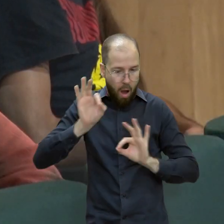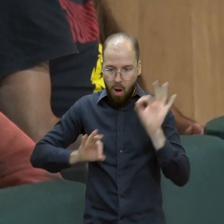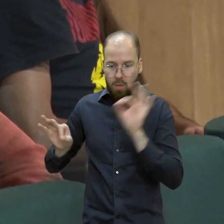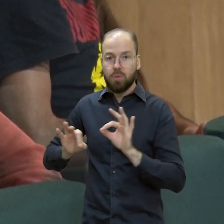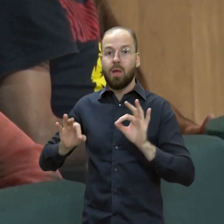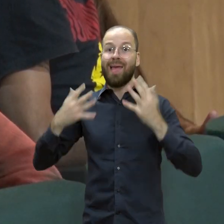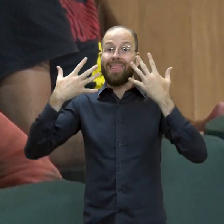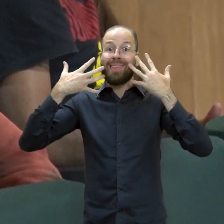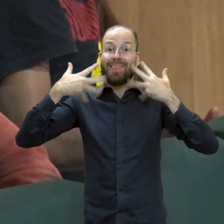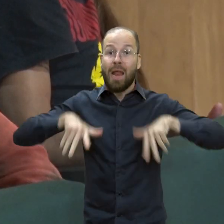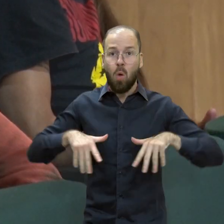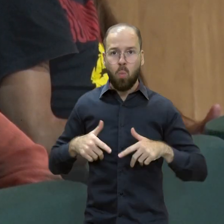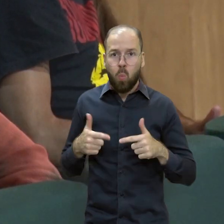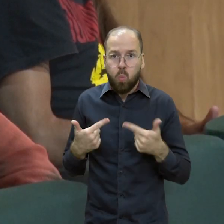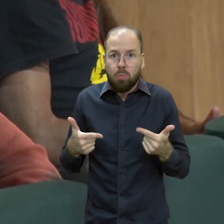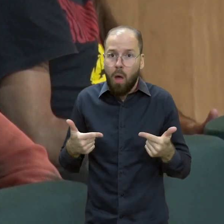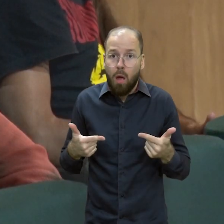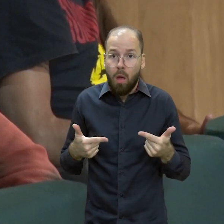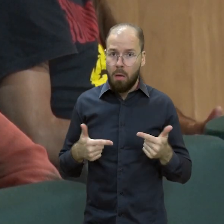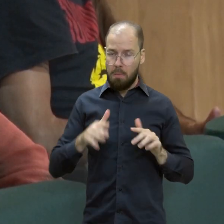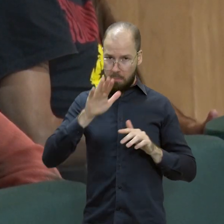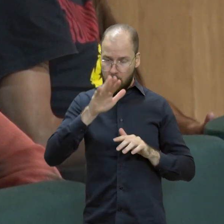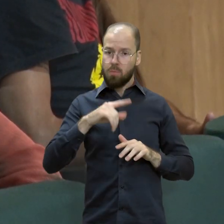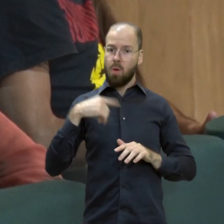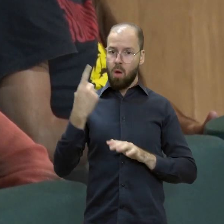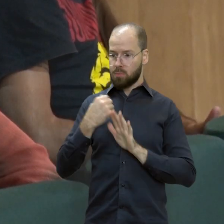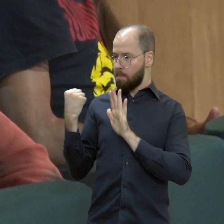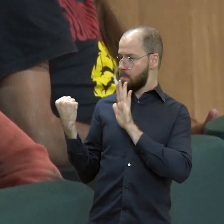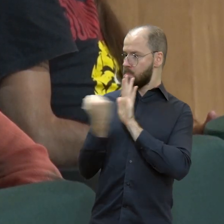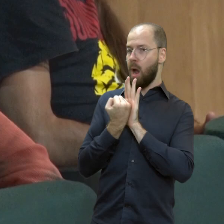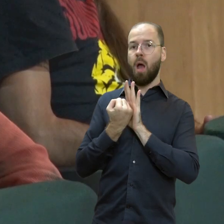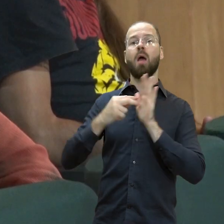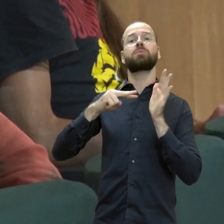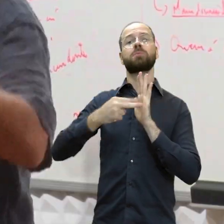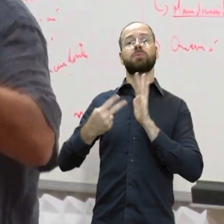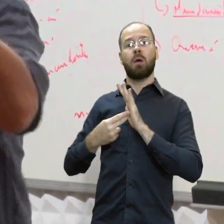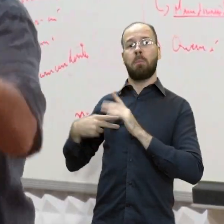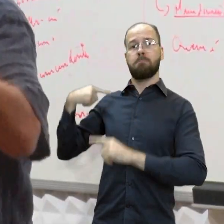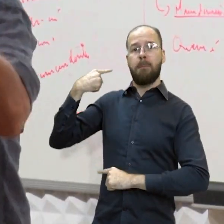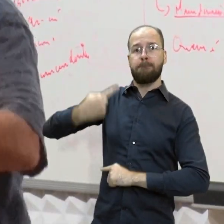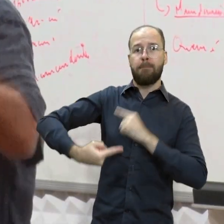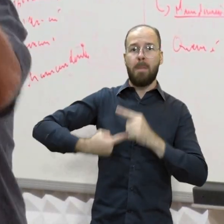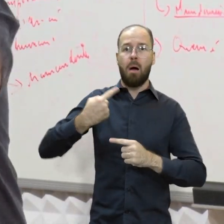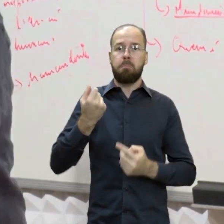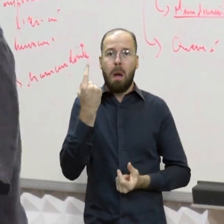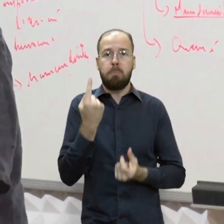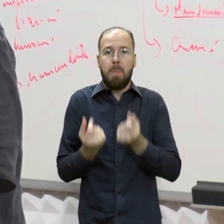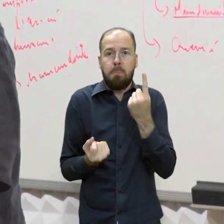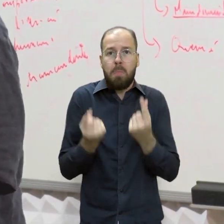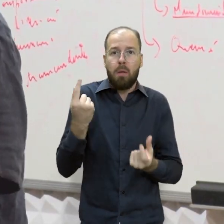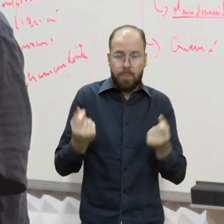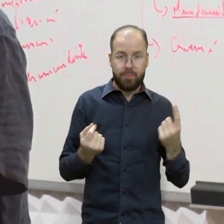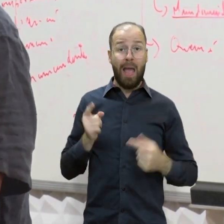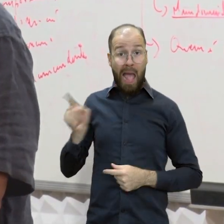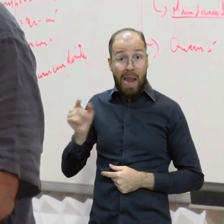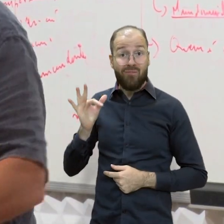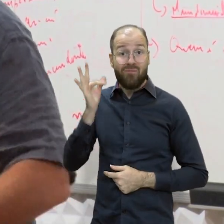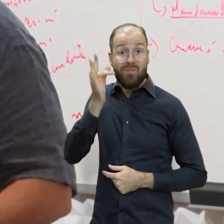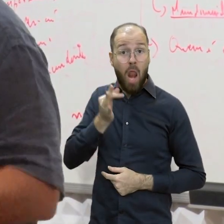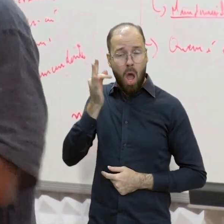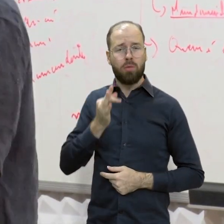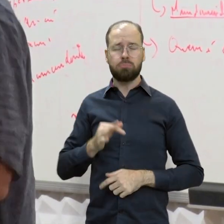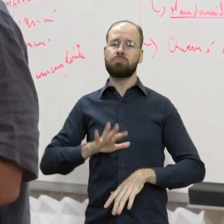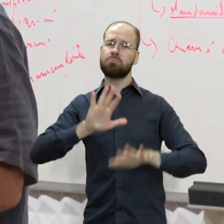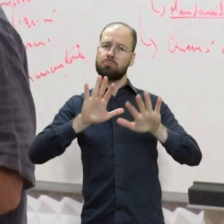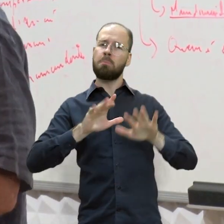se nossa constituição é marcada por uma nadidade originária, então a pergunta que o Heidegger faz é por que,